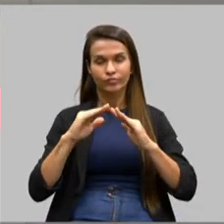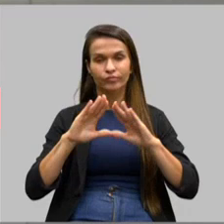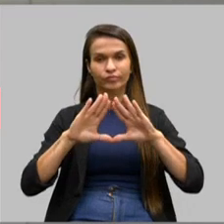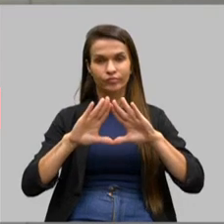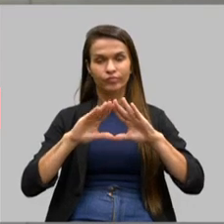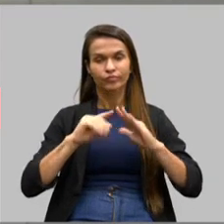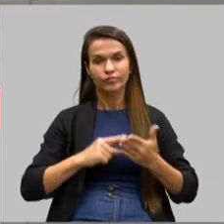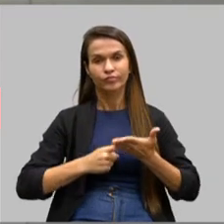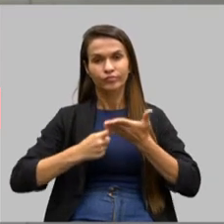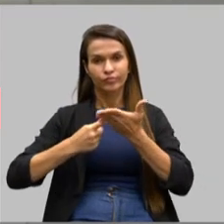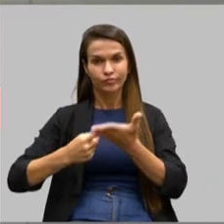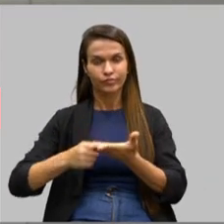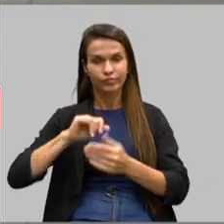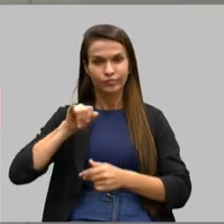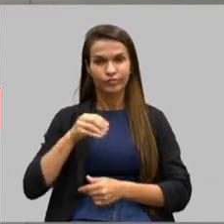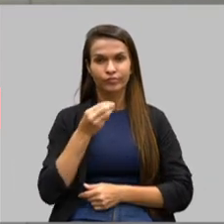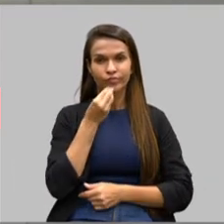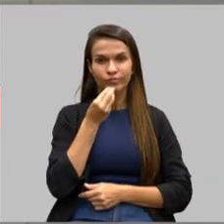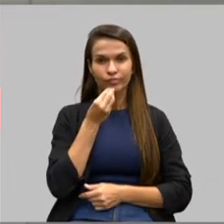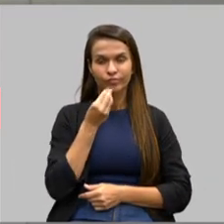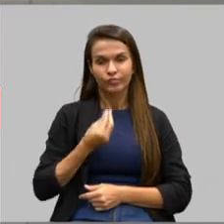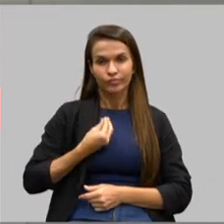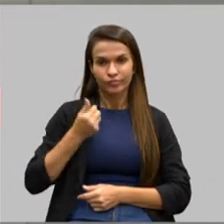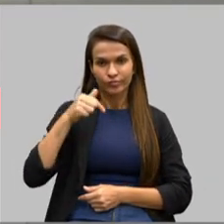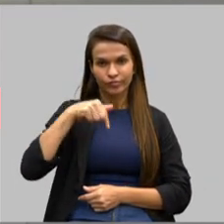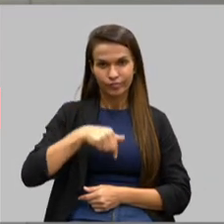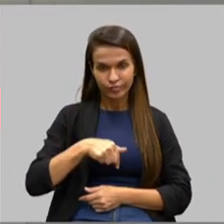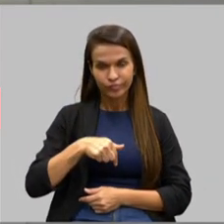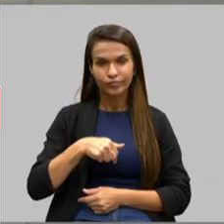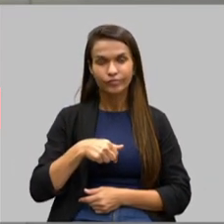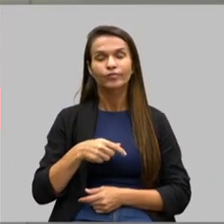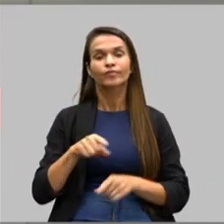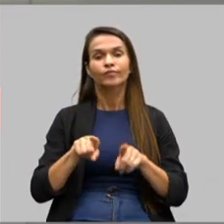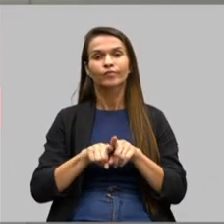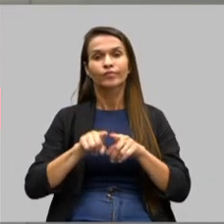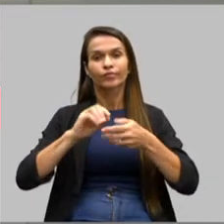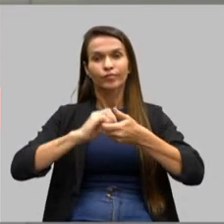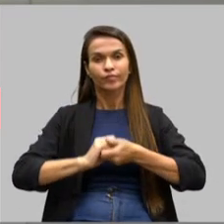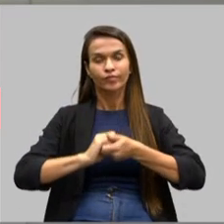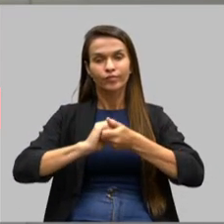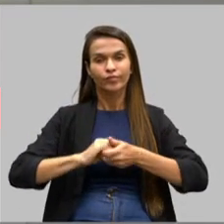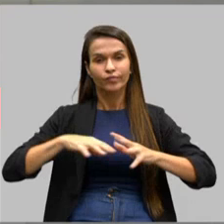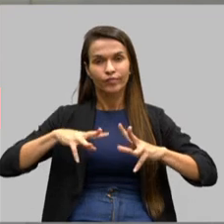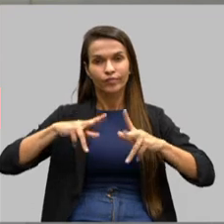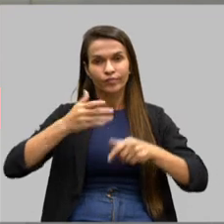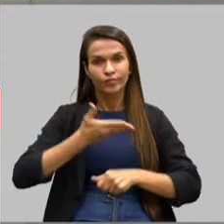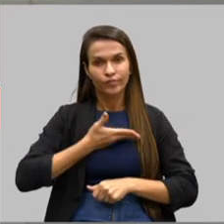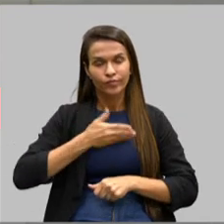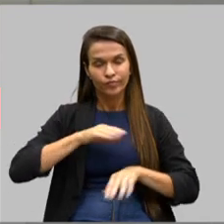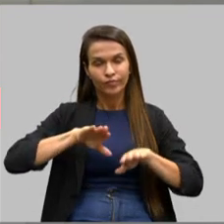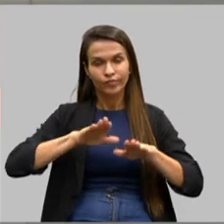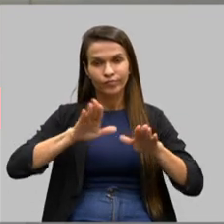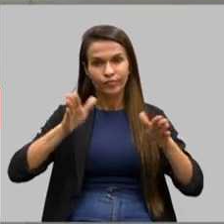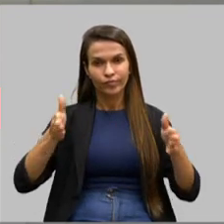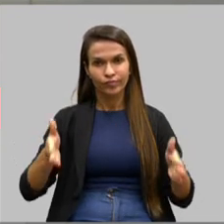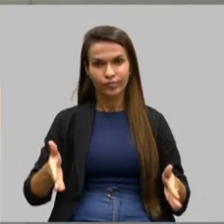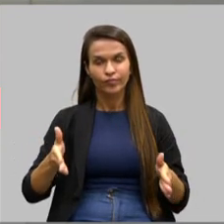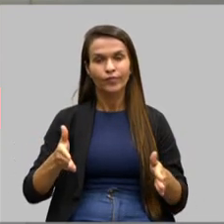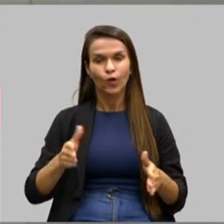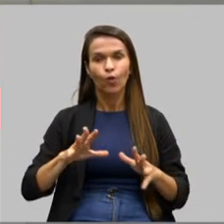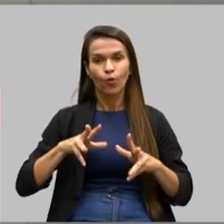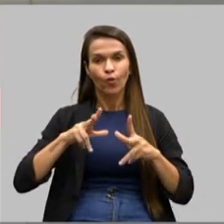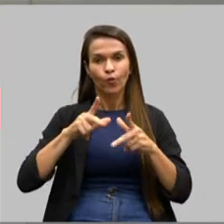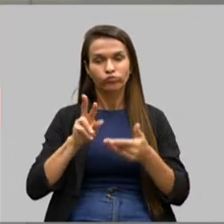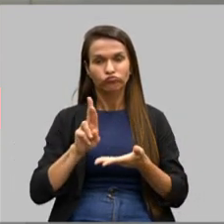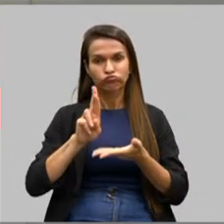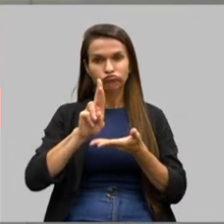pela oportunidade de estar aqui. Em nome de quem eu cumprimento os demais colegas de mesa aqui, as demais autoridades